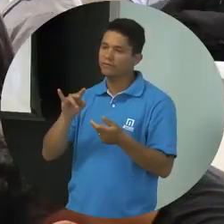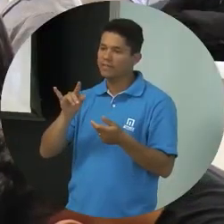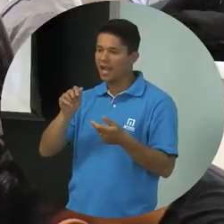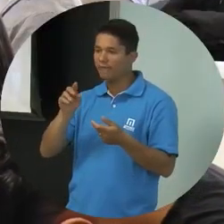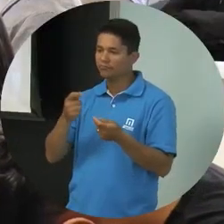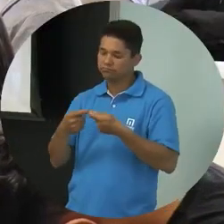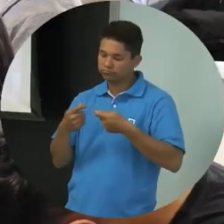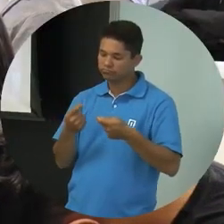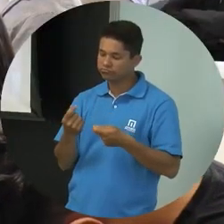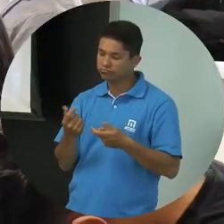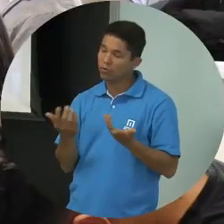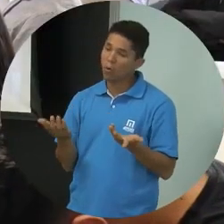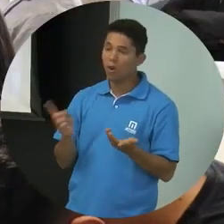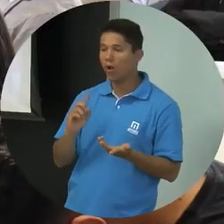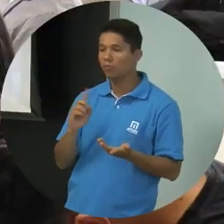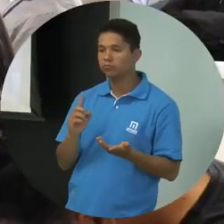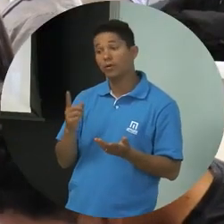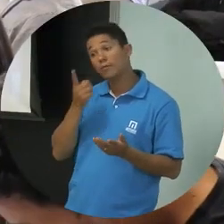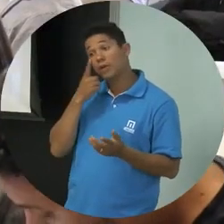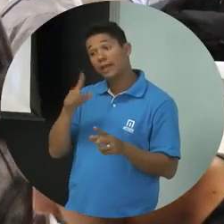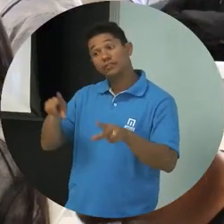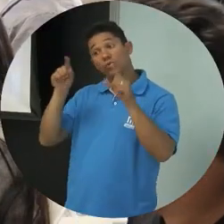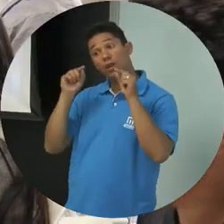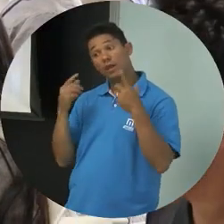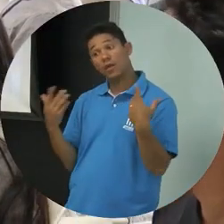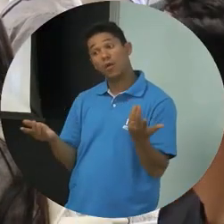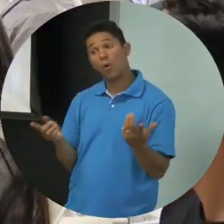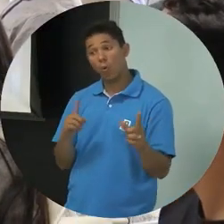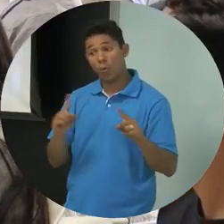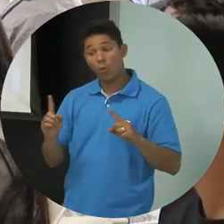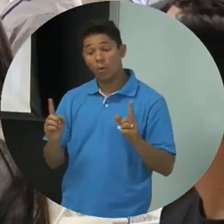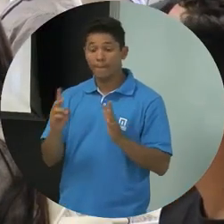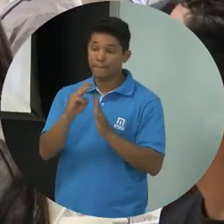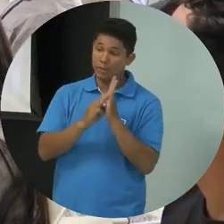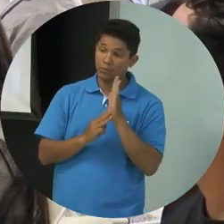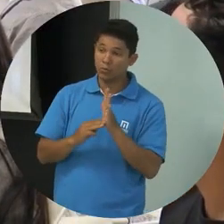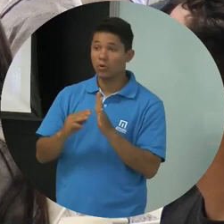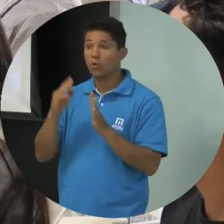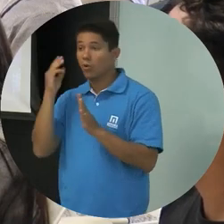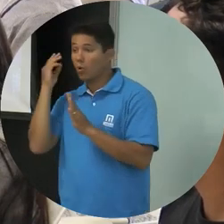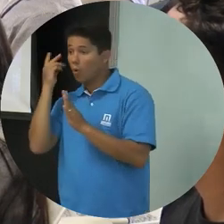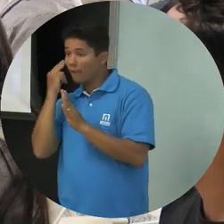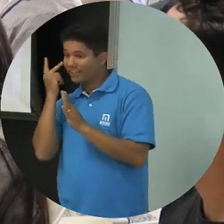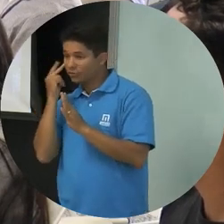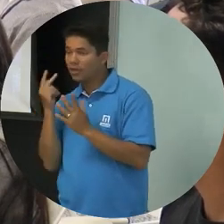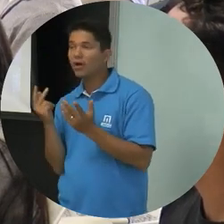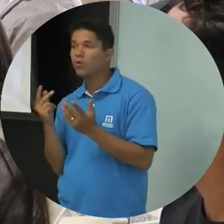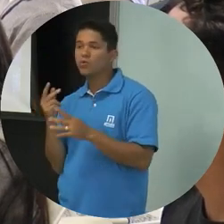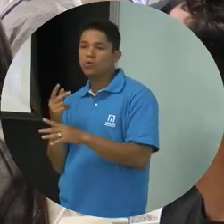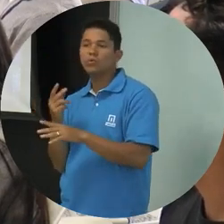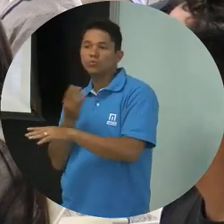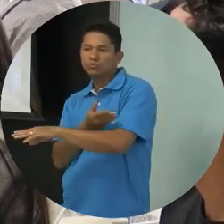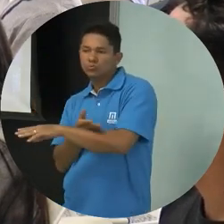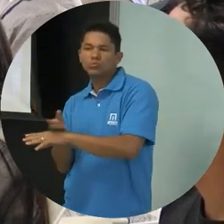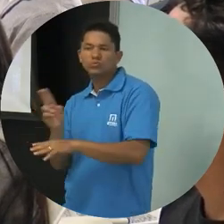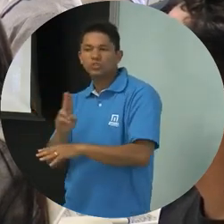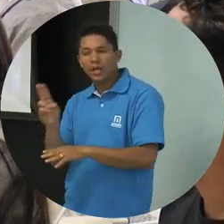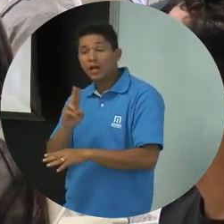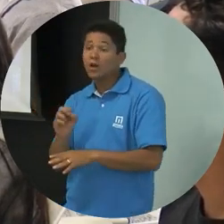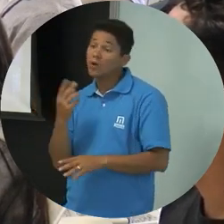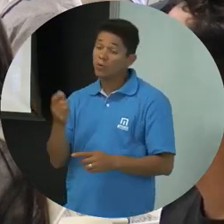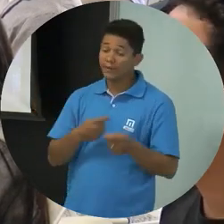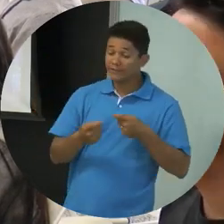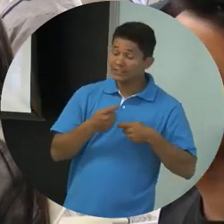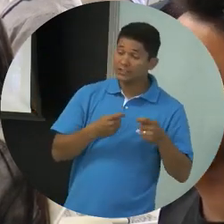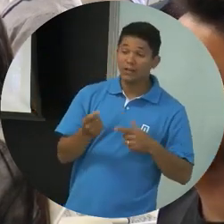que eu gostaria de saber, porque é uma escolha. Né? Eu tenho que escolher um método convencional ou não só pela viabilidade técnica, mas pela financeira. Tem que ter equilíbrio.